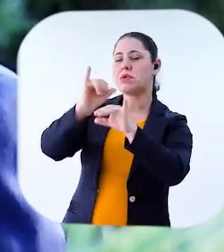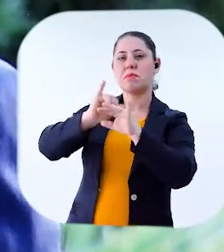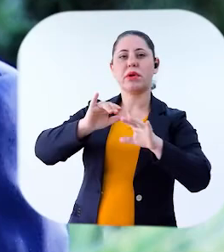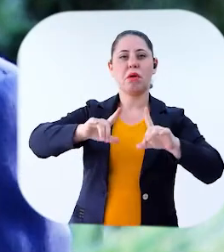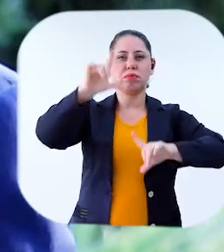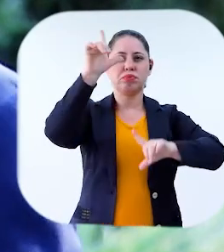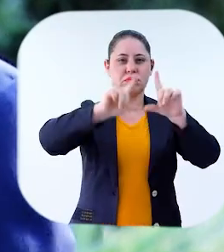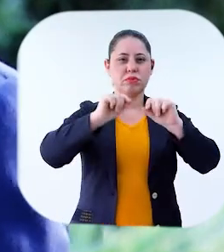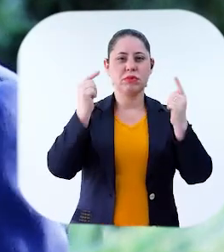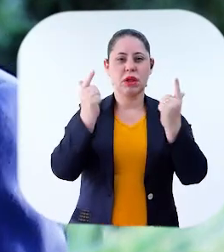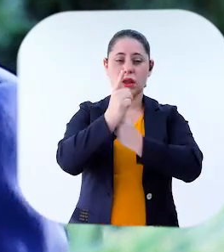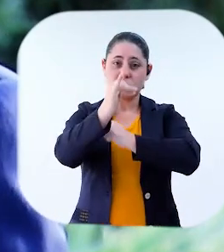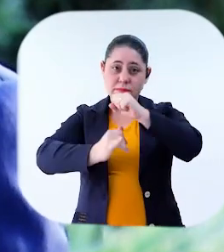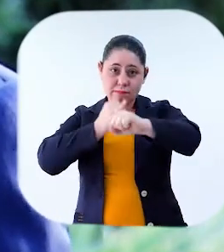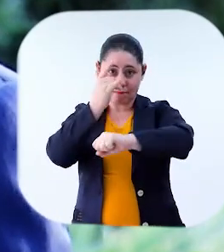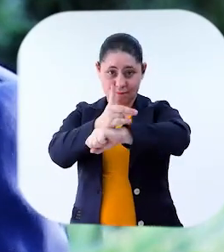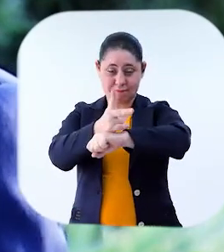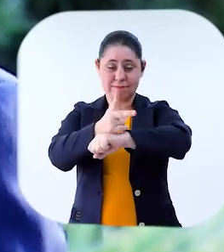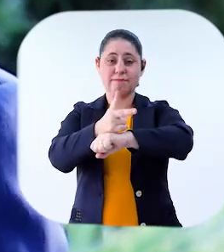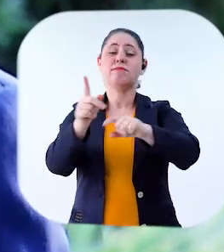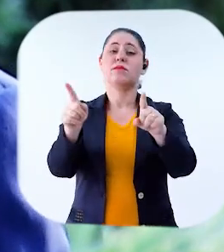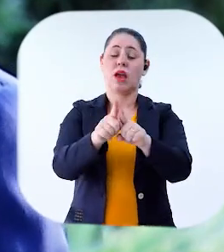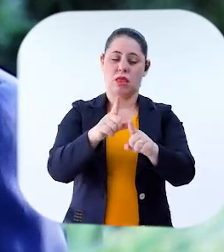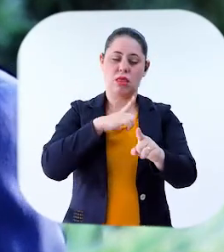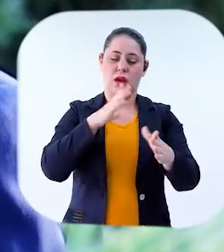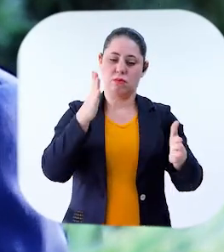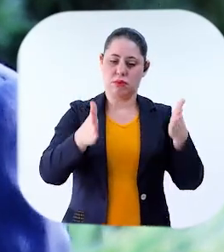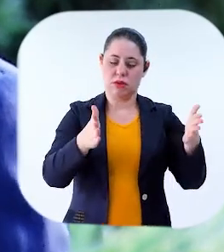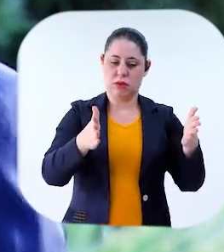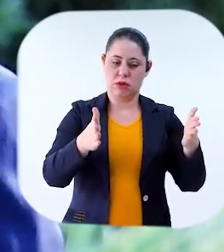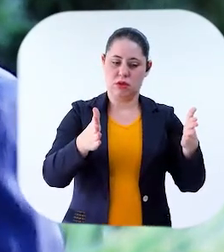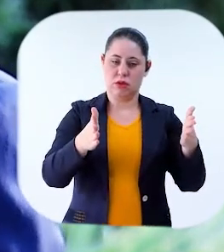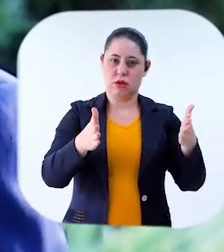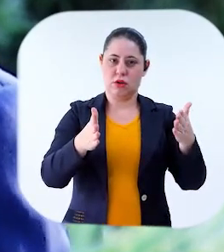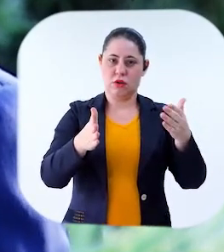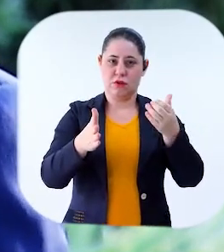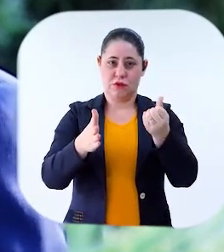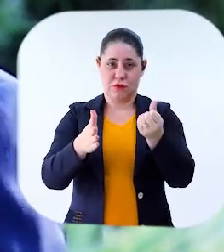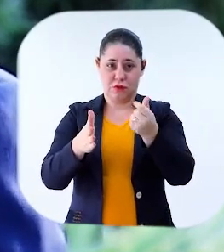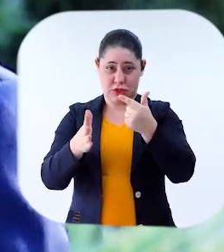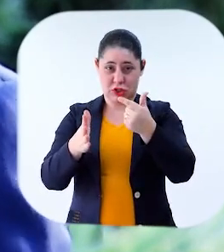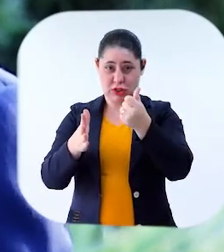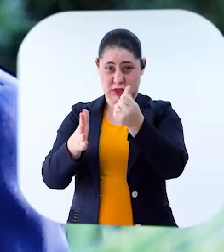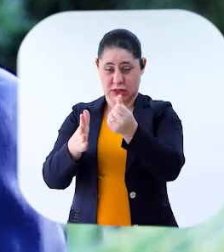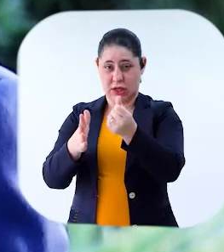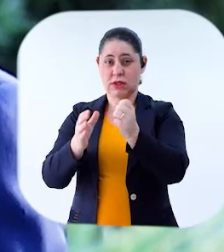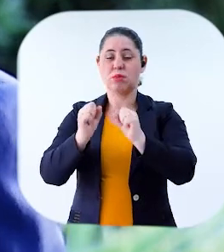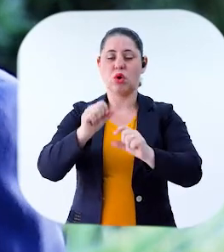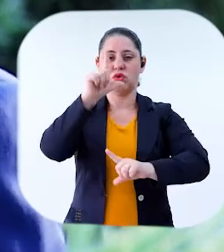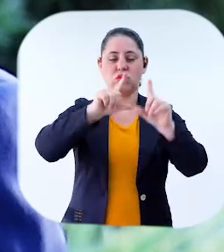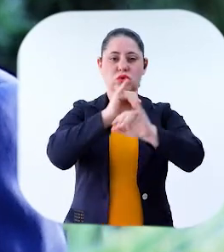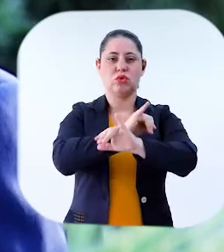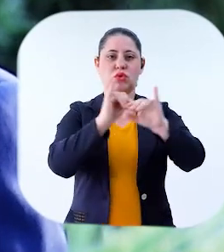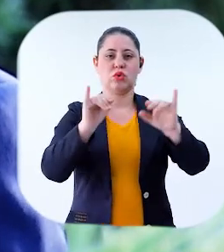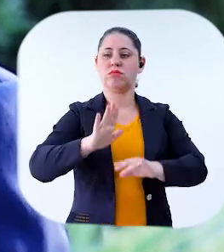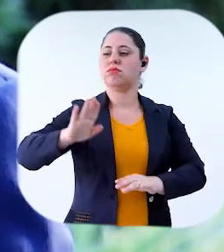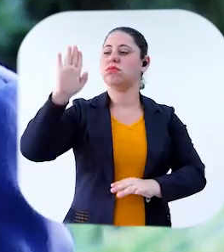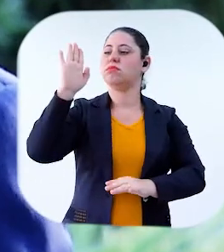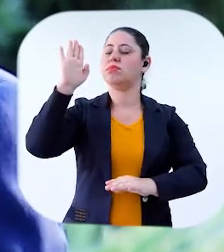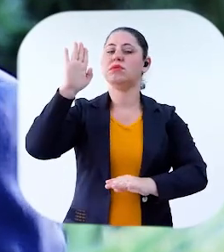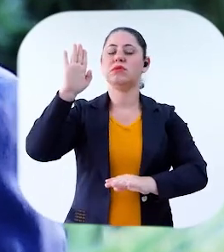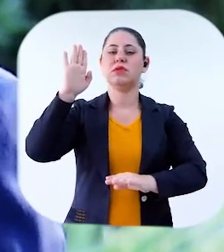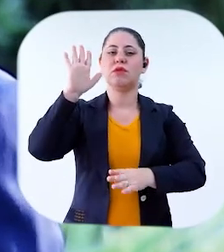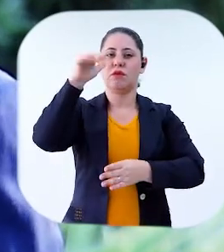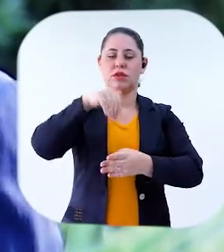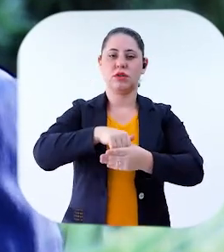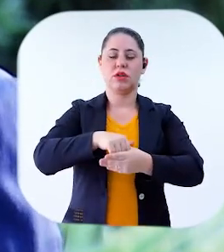eleitoral, inclusive pela internet. Então nós temos esse prazo. A partir de 26 de setembro, a realização da propaganda eleitoral e o